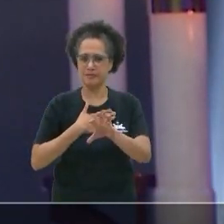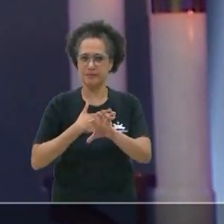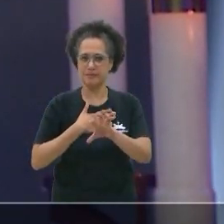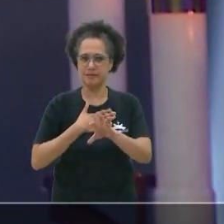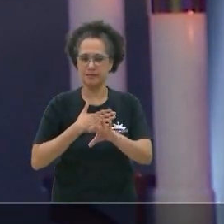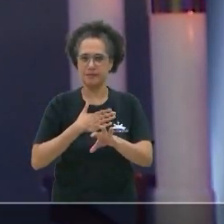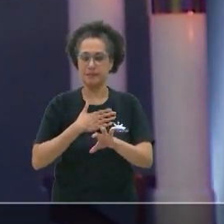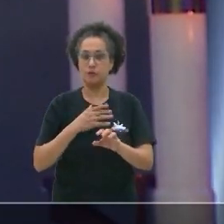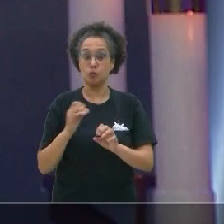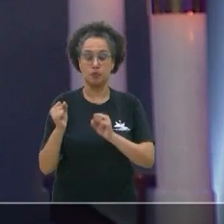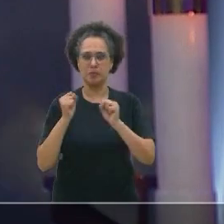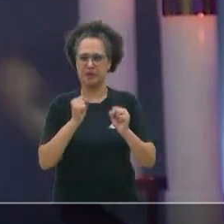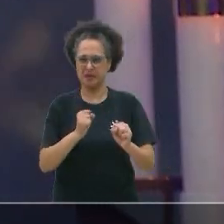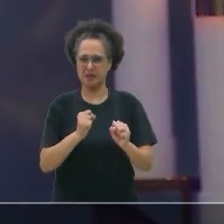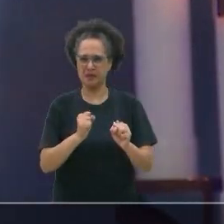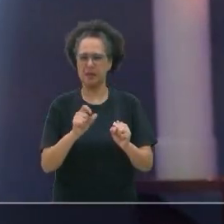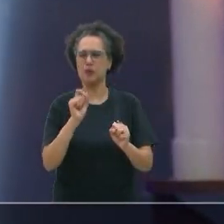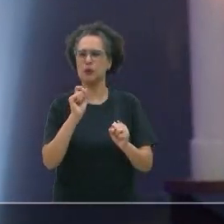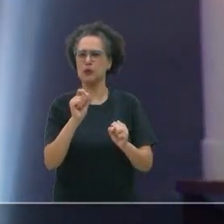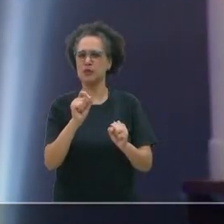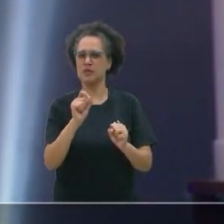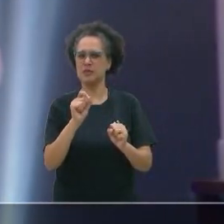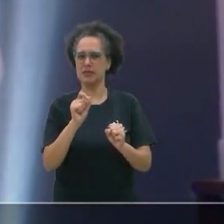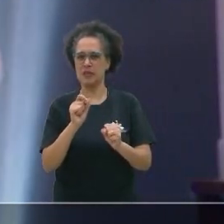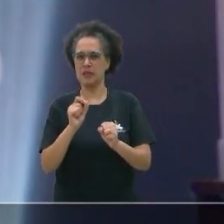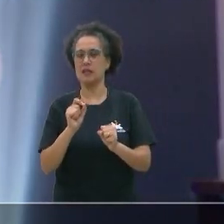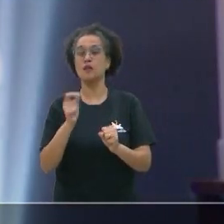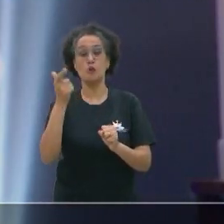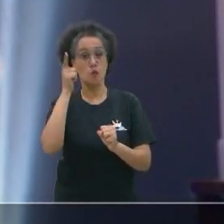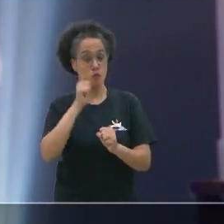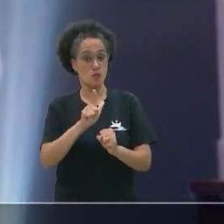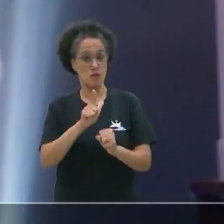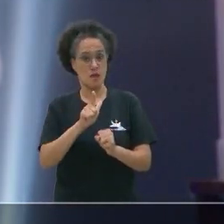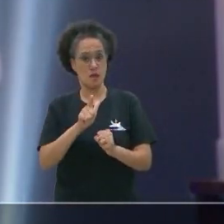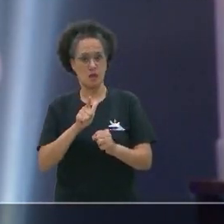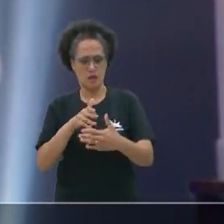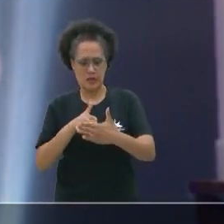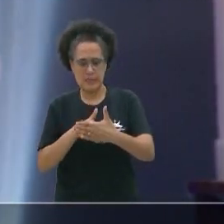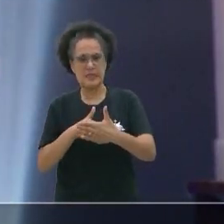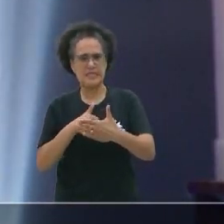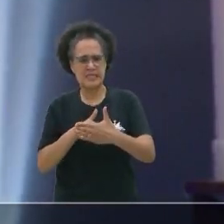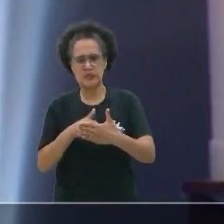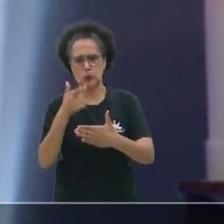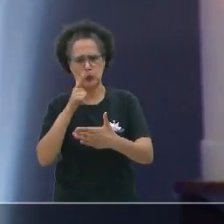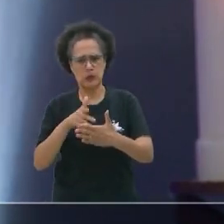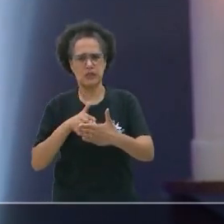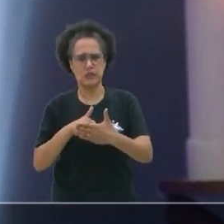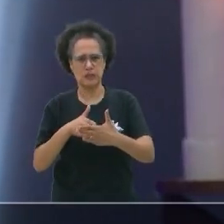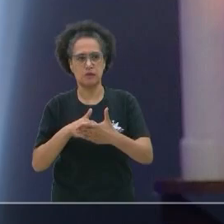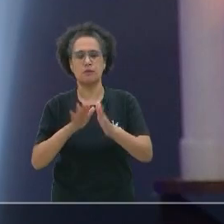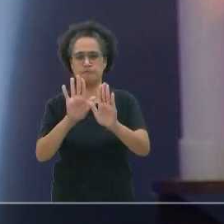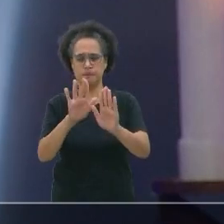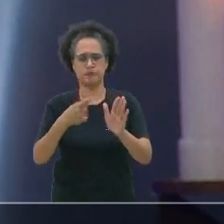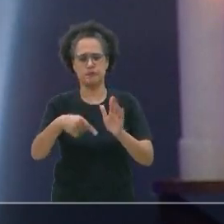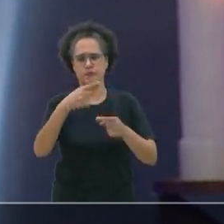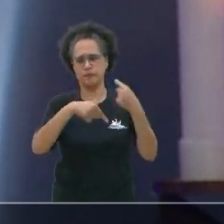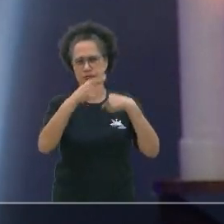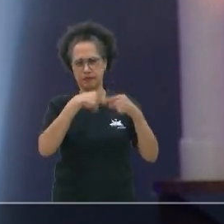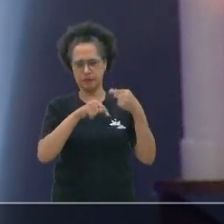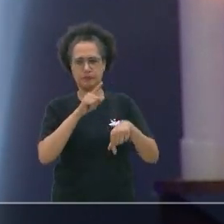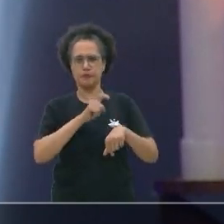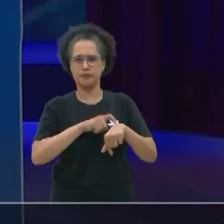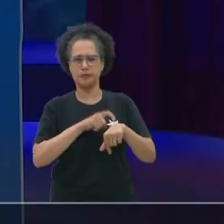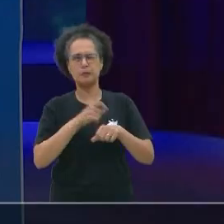potencialidade vai além das nossas limitações. Vamos voltar ao tempo, nos anos